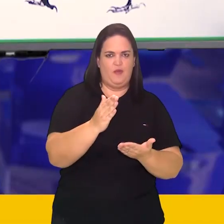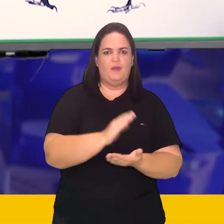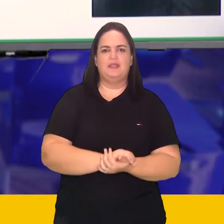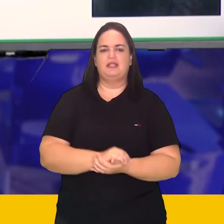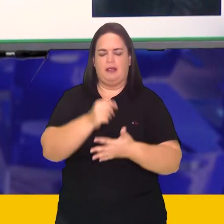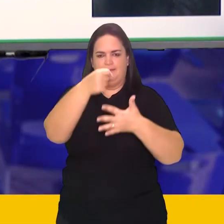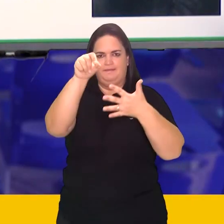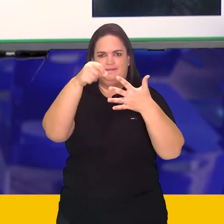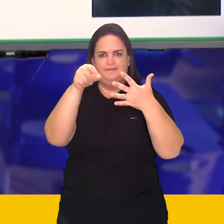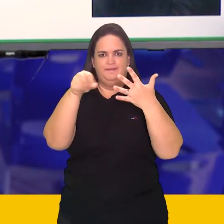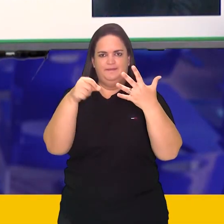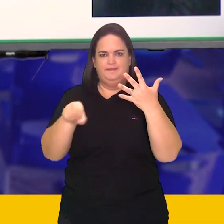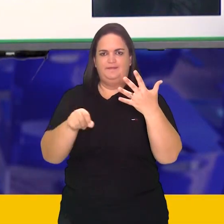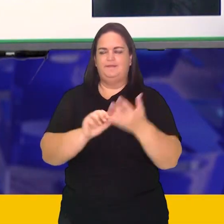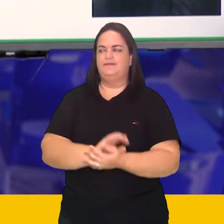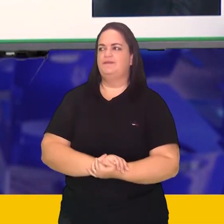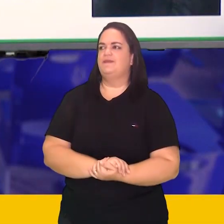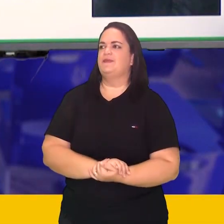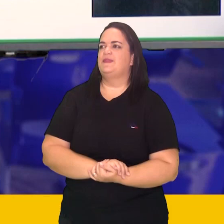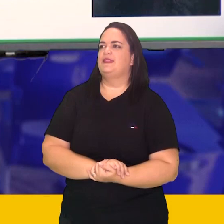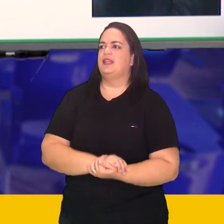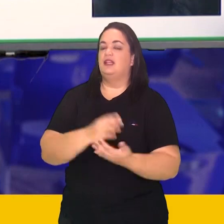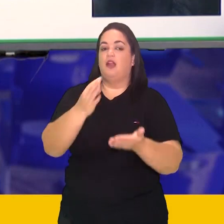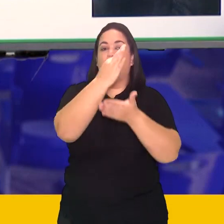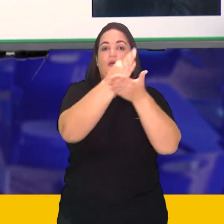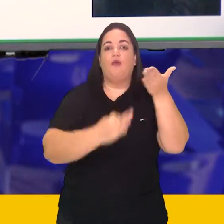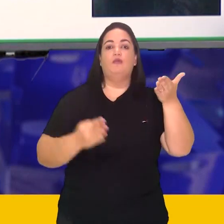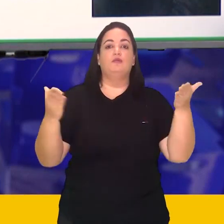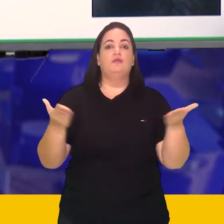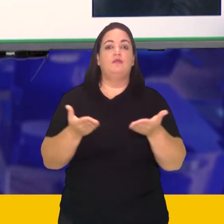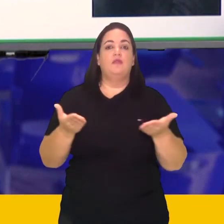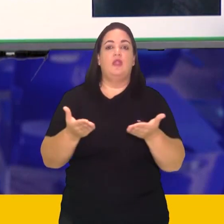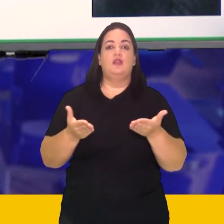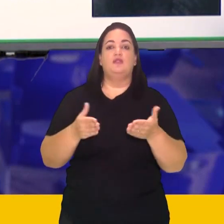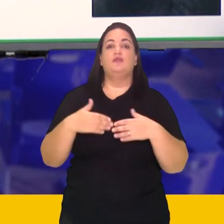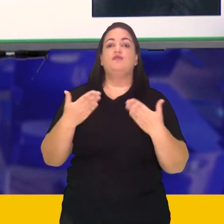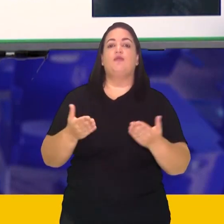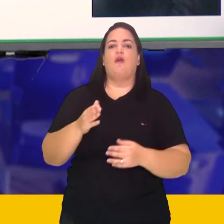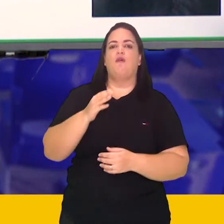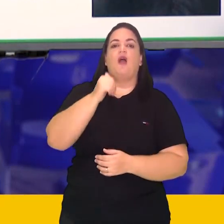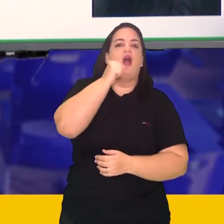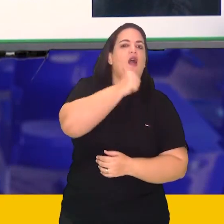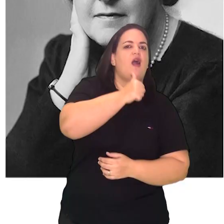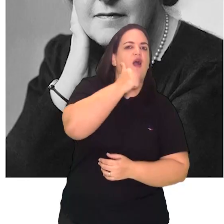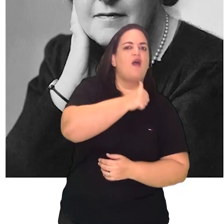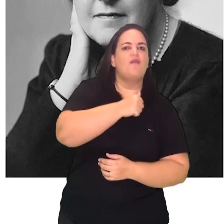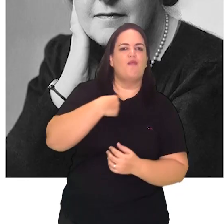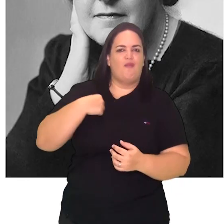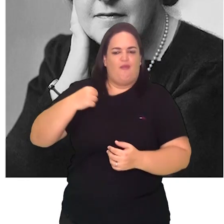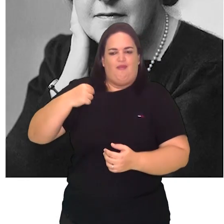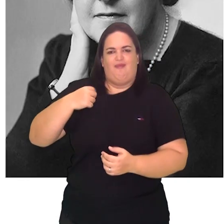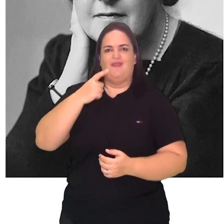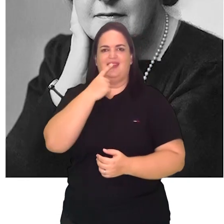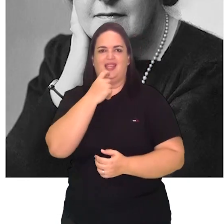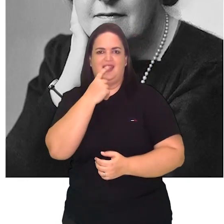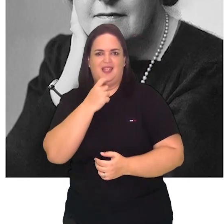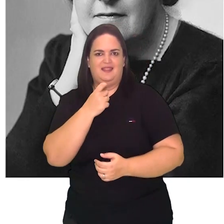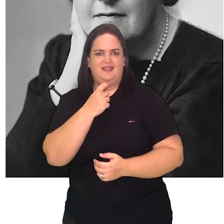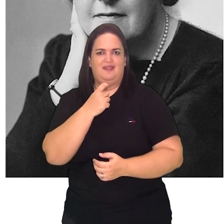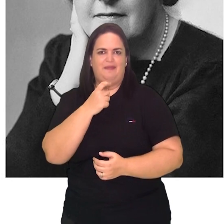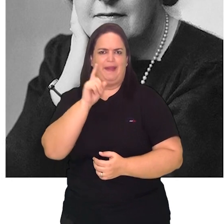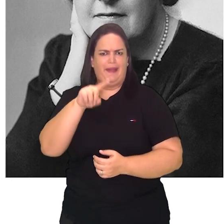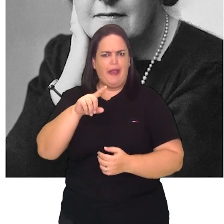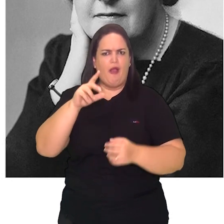Então, o texto dessa aula vai ser A Mulher de Vermelho. Esse é o nosso texto